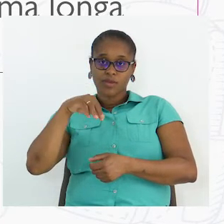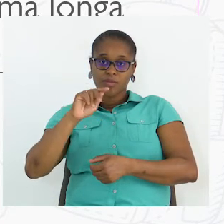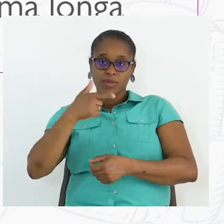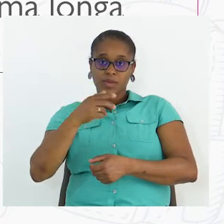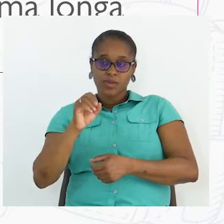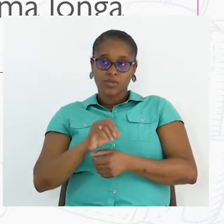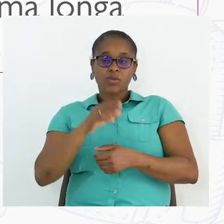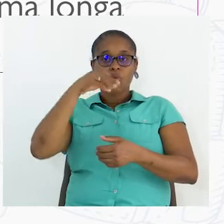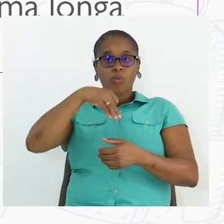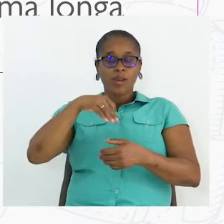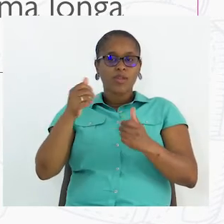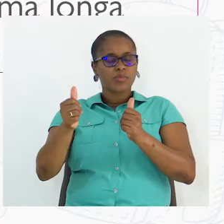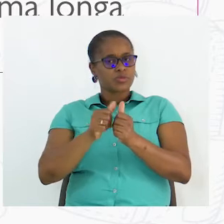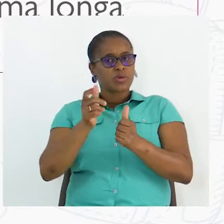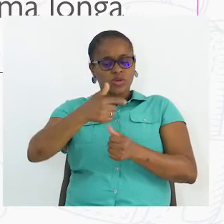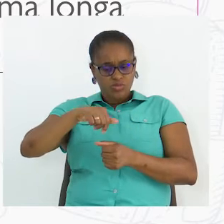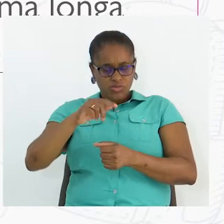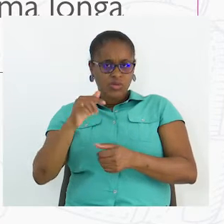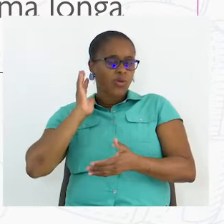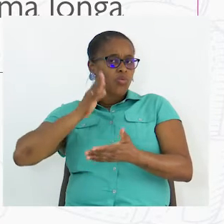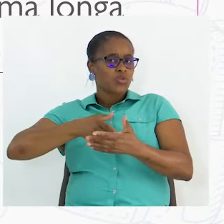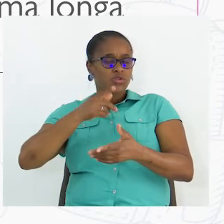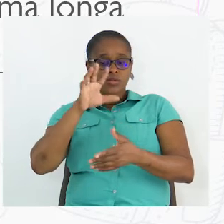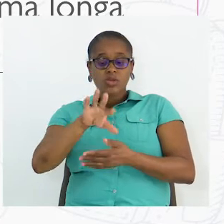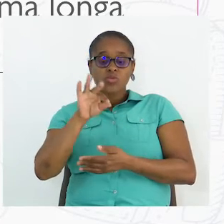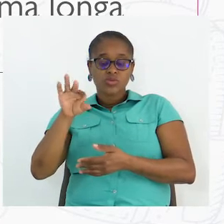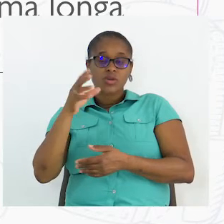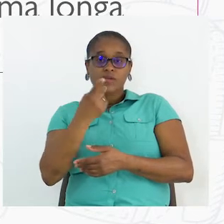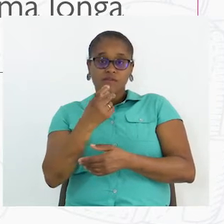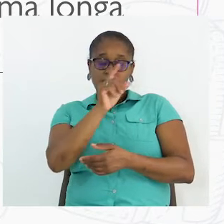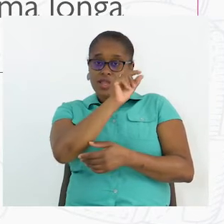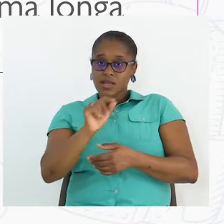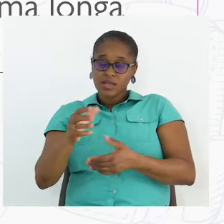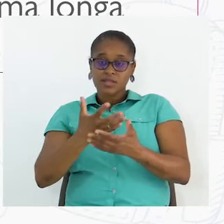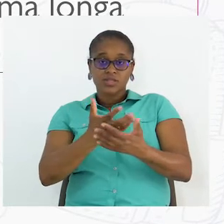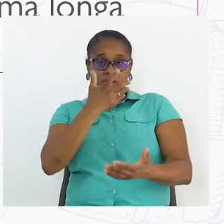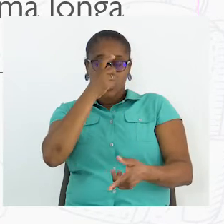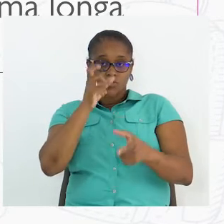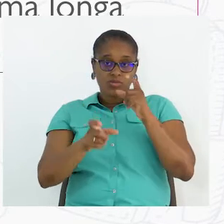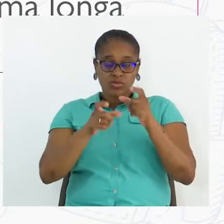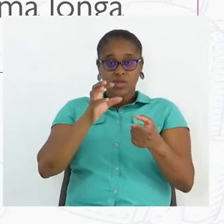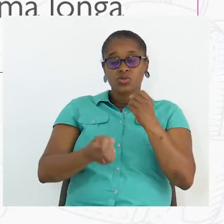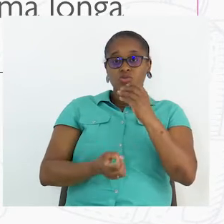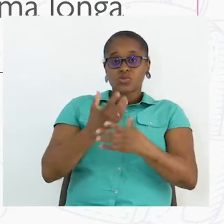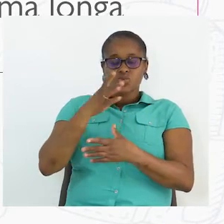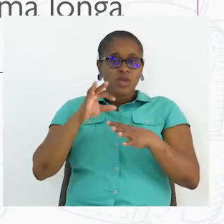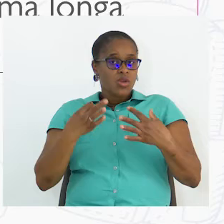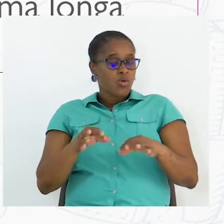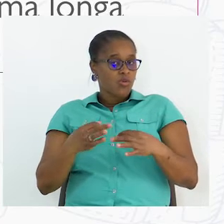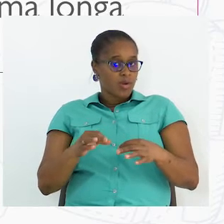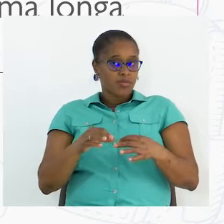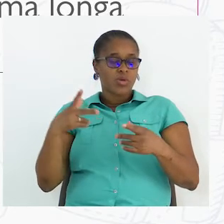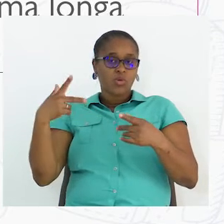E o plano aproximado, nós temos a última opção que falta ligar, destaca uma personagem que surge